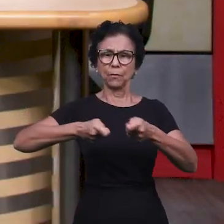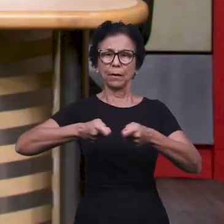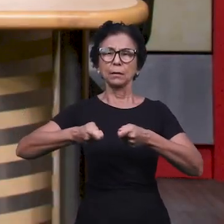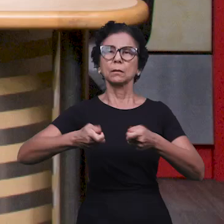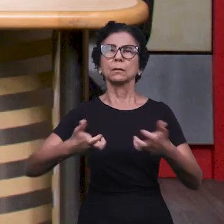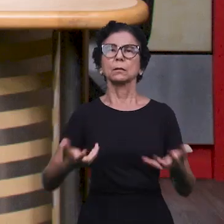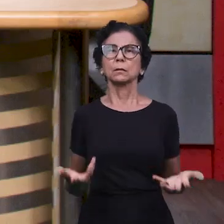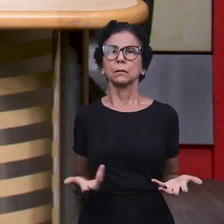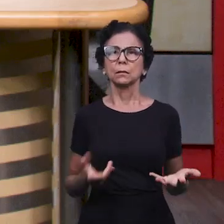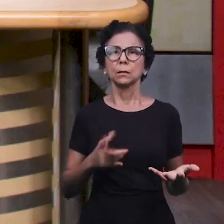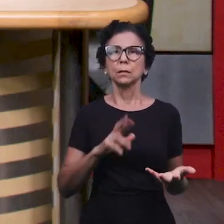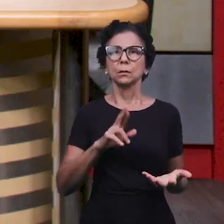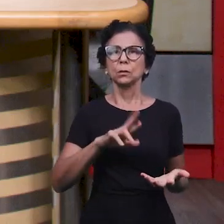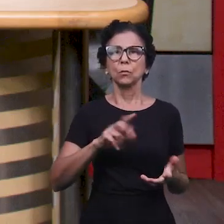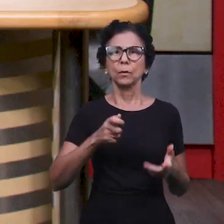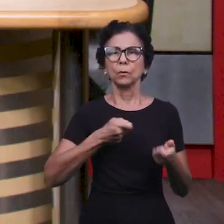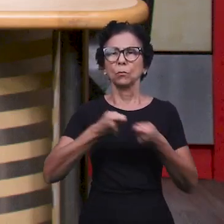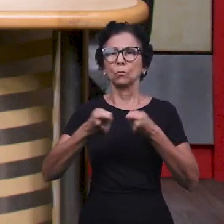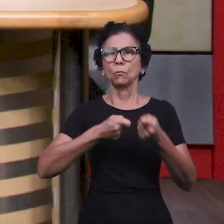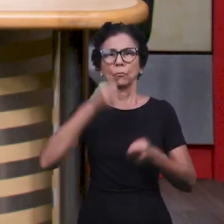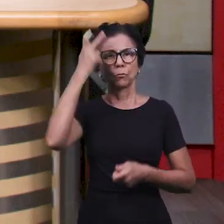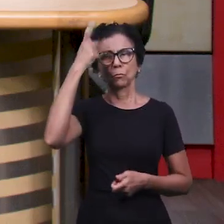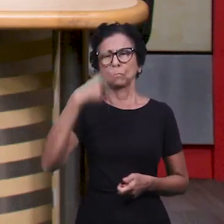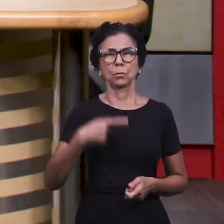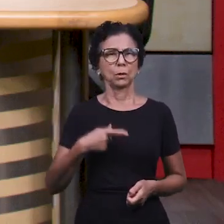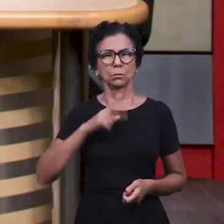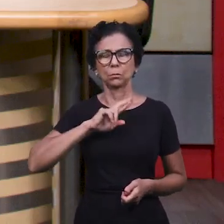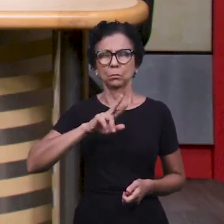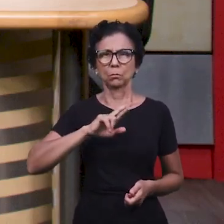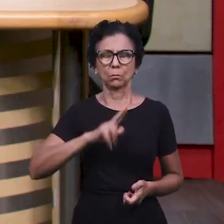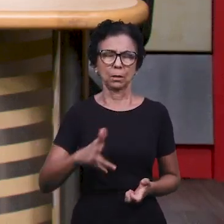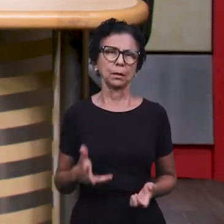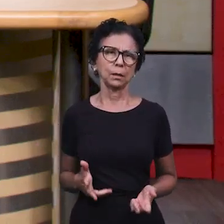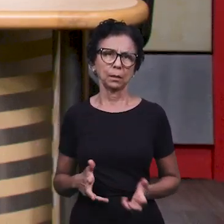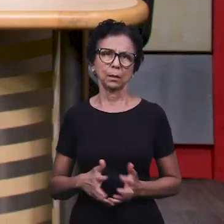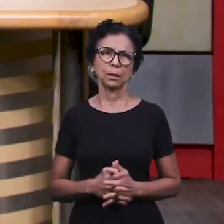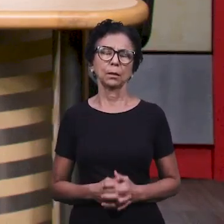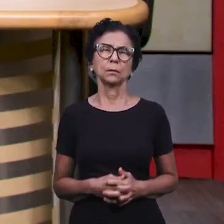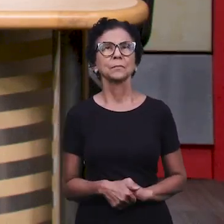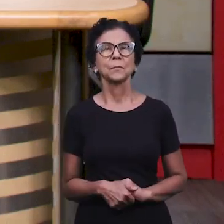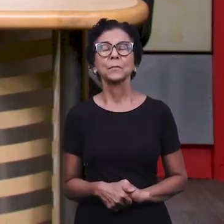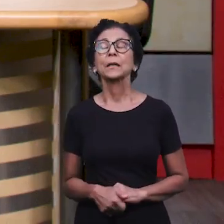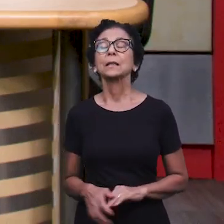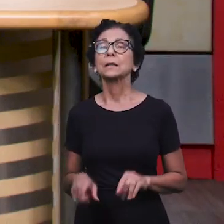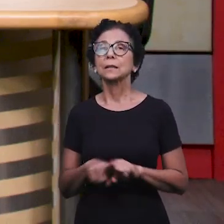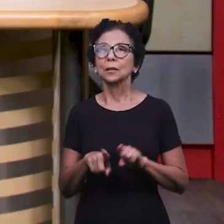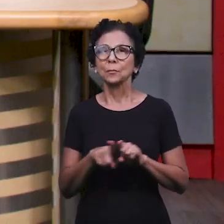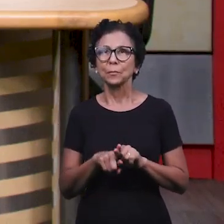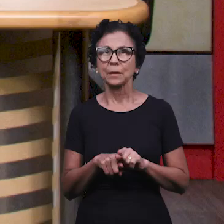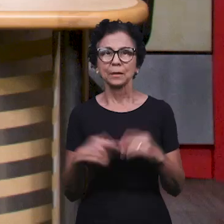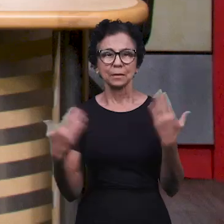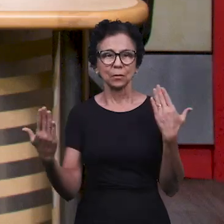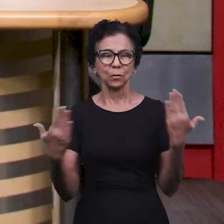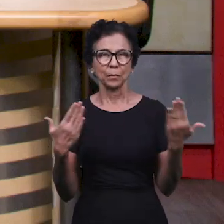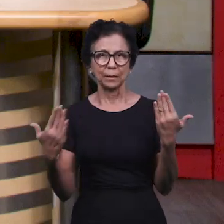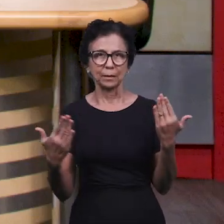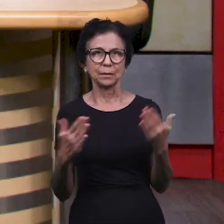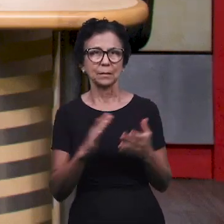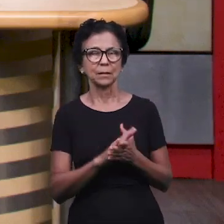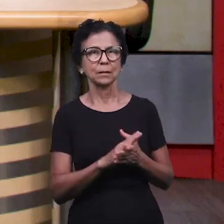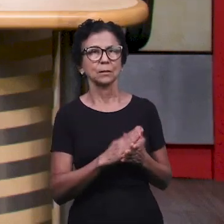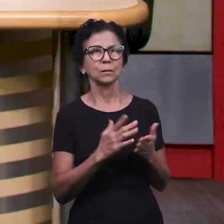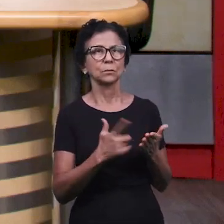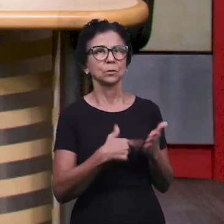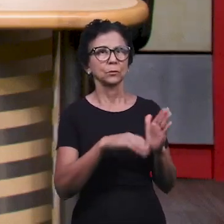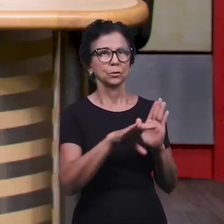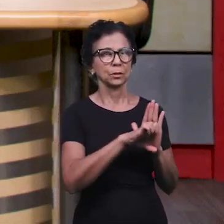da orientação do Senhor em Êxodo 12, 11, é o que aconteceu com a igreja em Atos 2, 42. Muito bom. Quando aquele